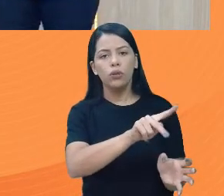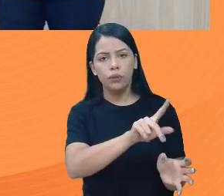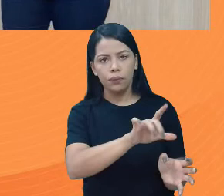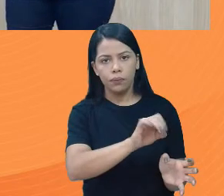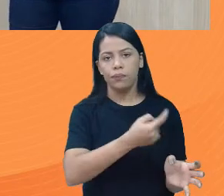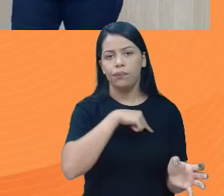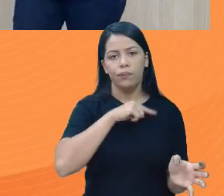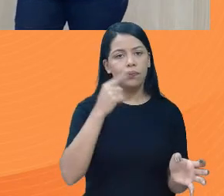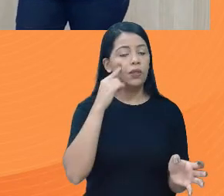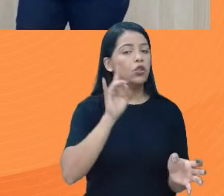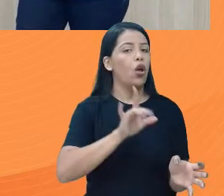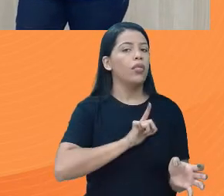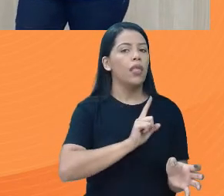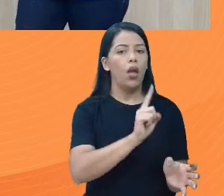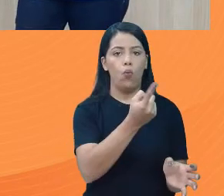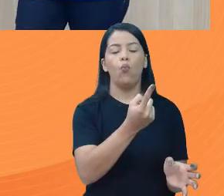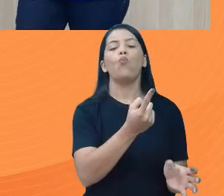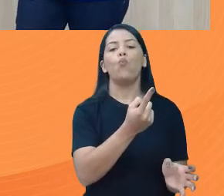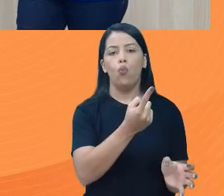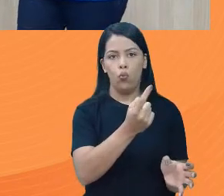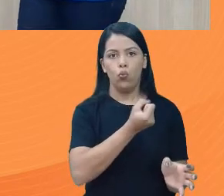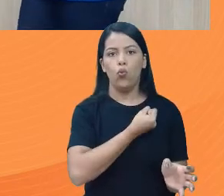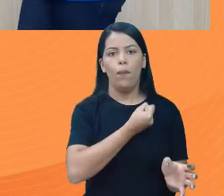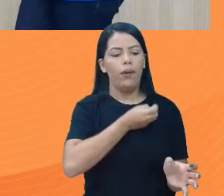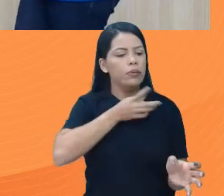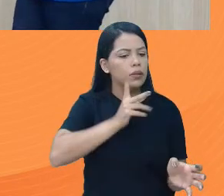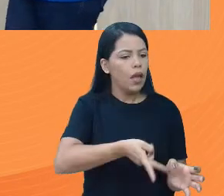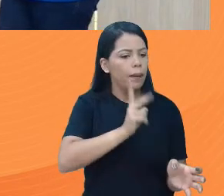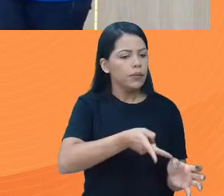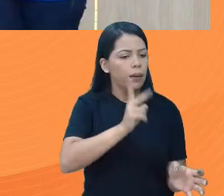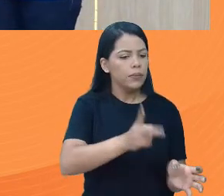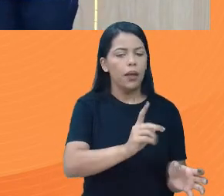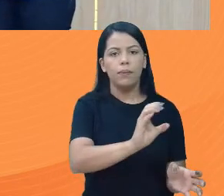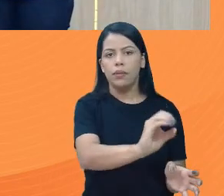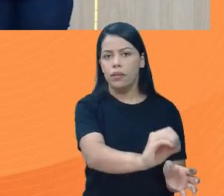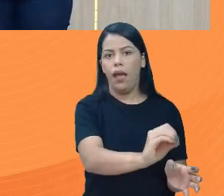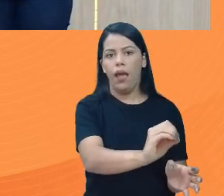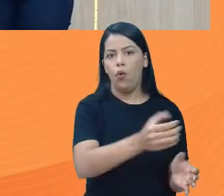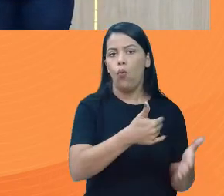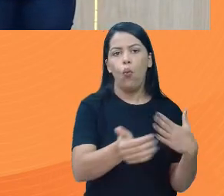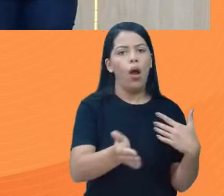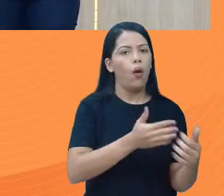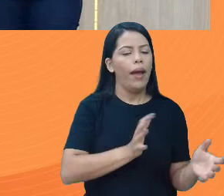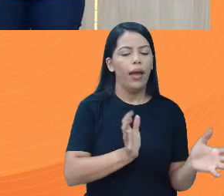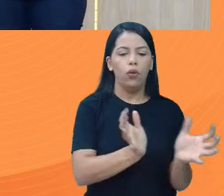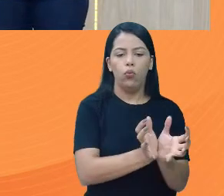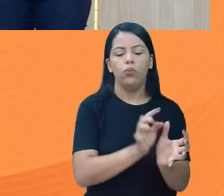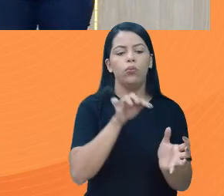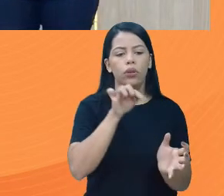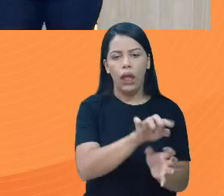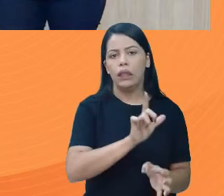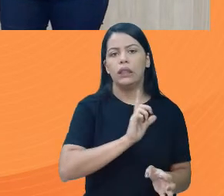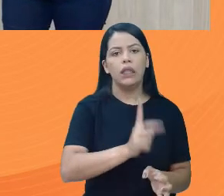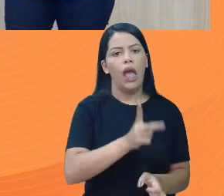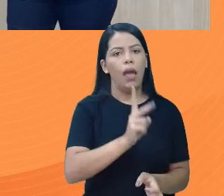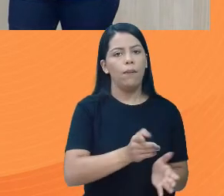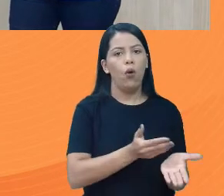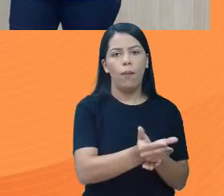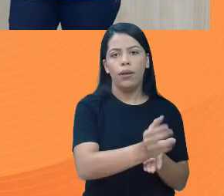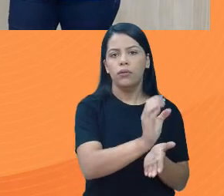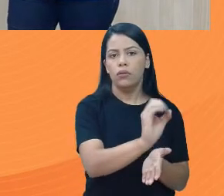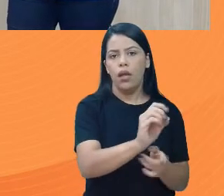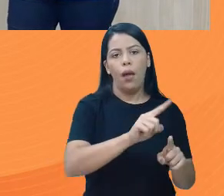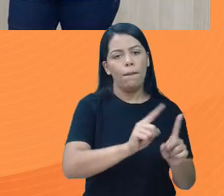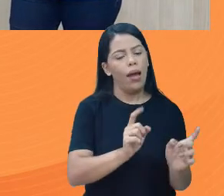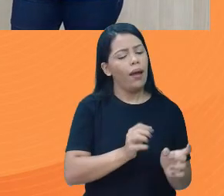um elemento que ele é fixo, que é o zero, né? O zero começa para qualquer conjunto de múltiplos e daí, como o conjunto é